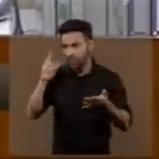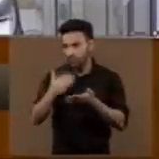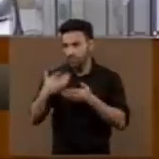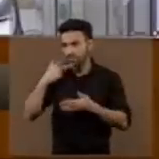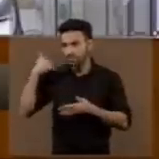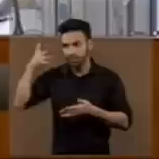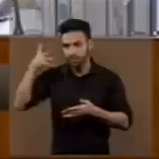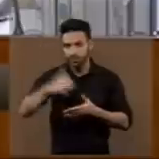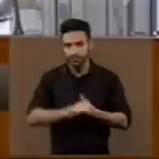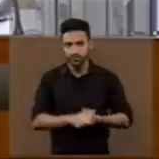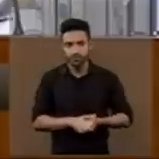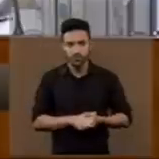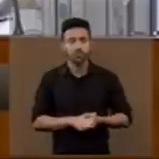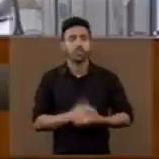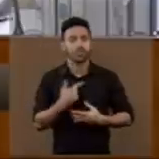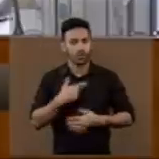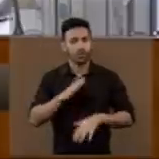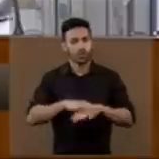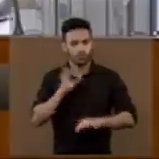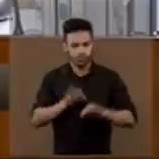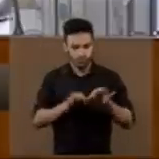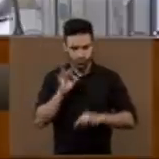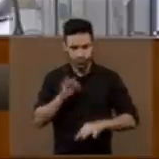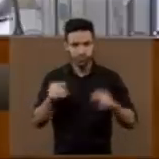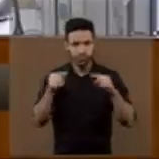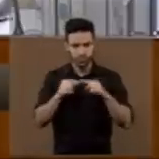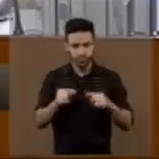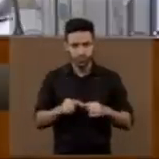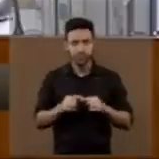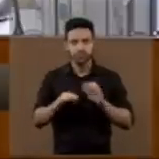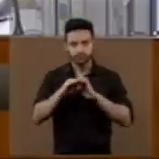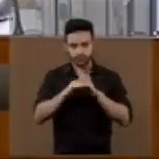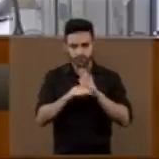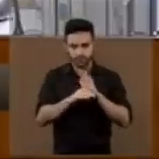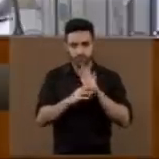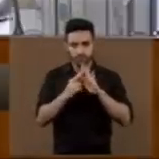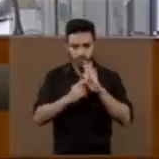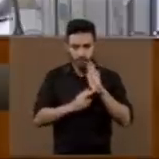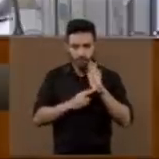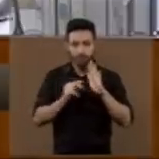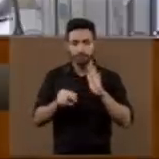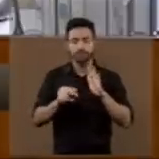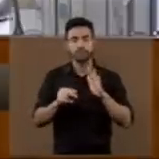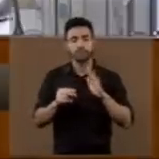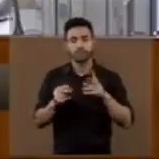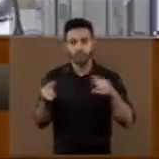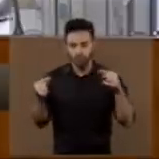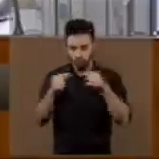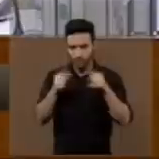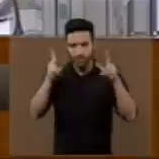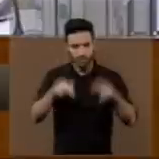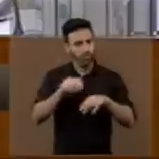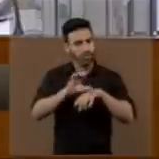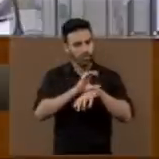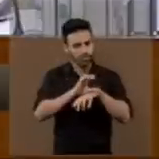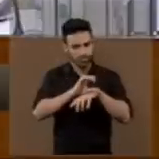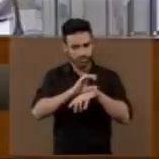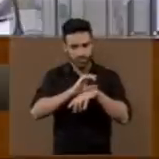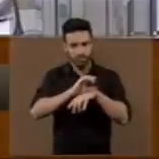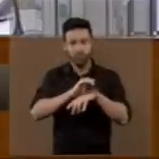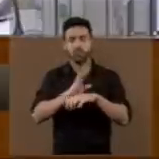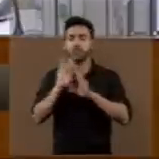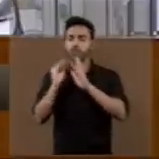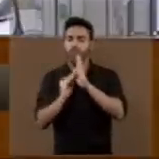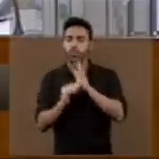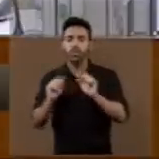imediatamente. Julgo parcialmente procedente para conferir aos dispositivos normativos impugnados interpretação conforme a Constituição,